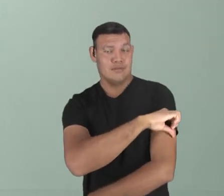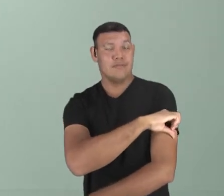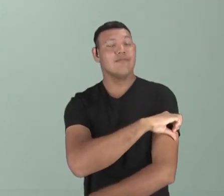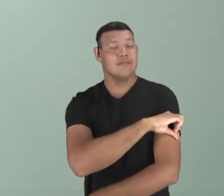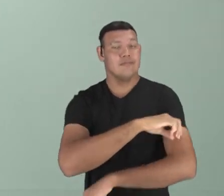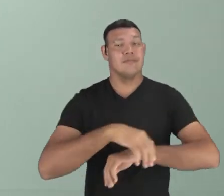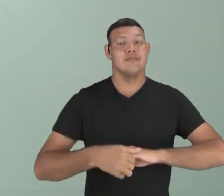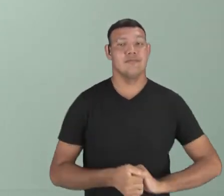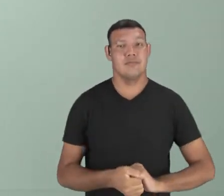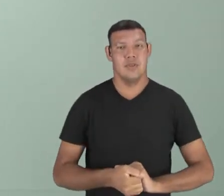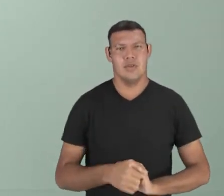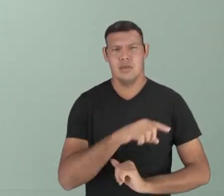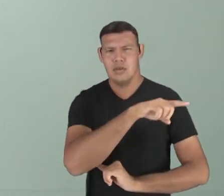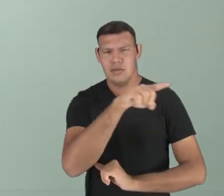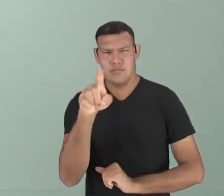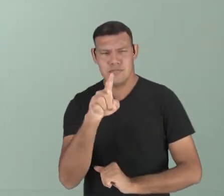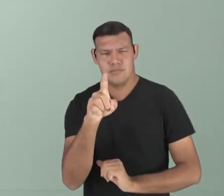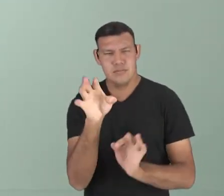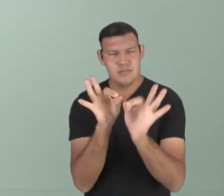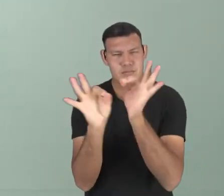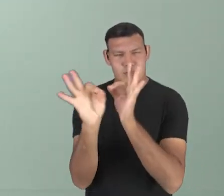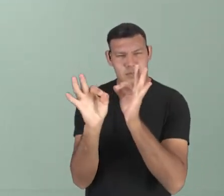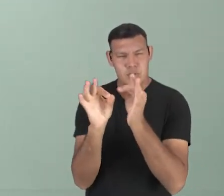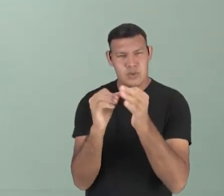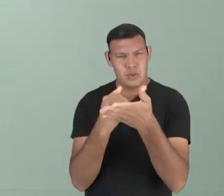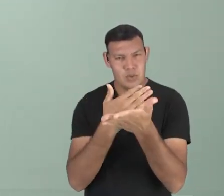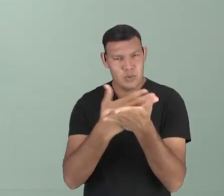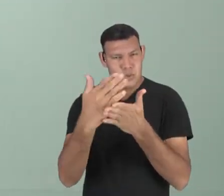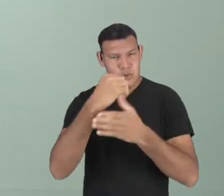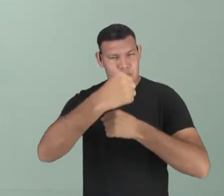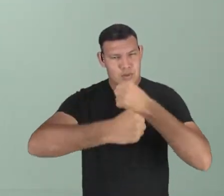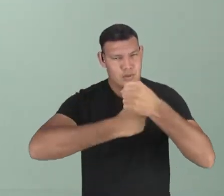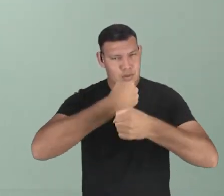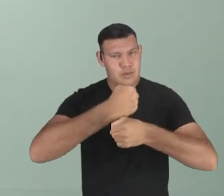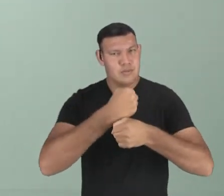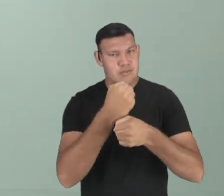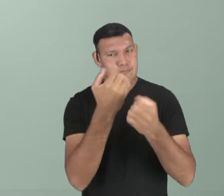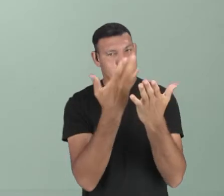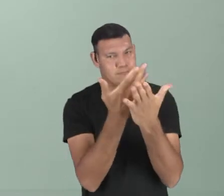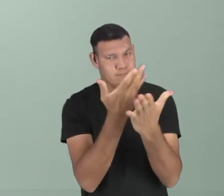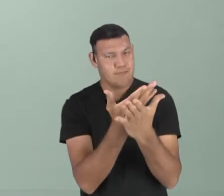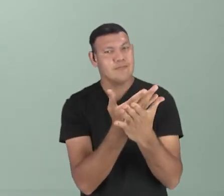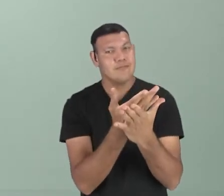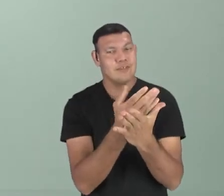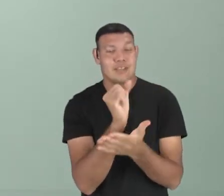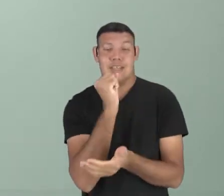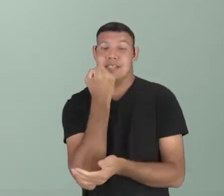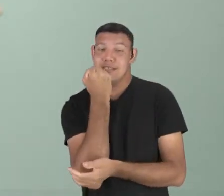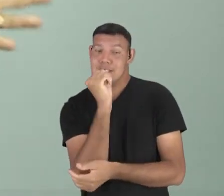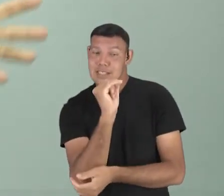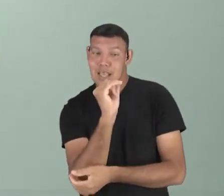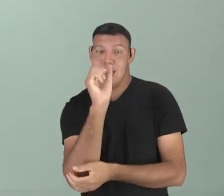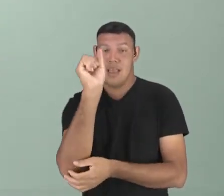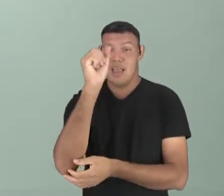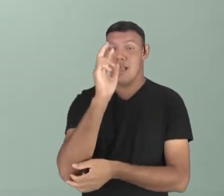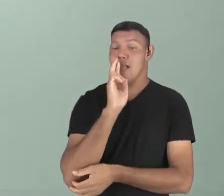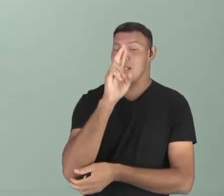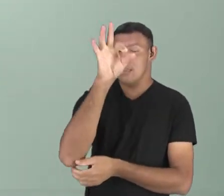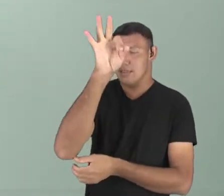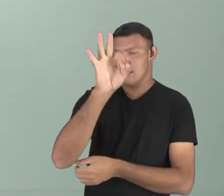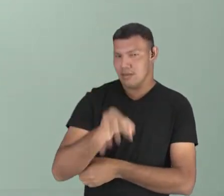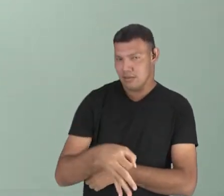fundamental. Você já está preparado para o início do ano letivo? Se você disse que sim, calma lá, vamos primeiro fazer